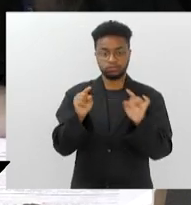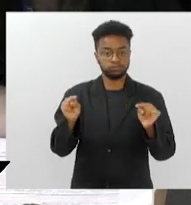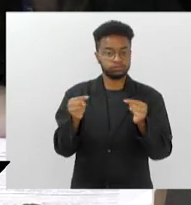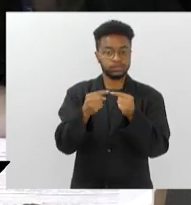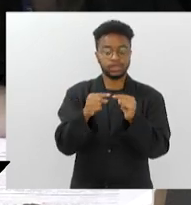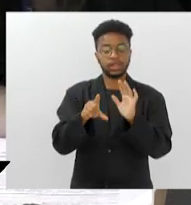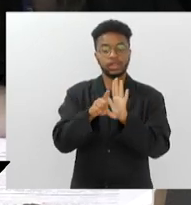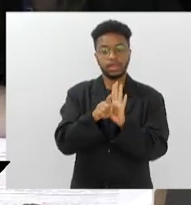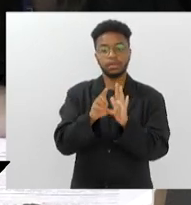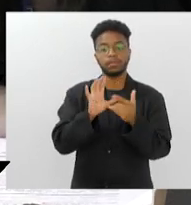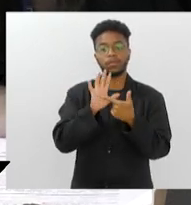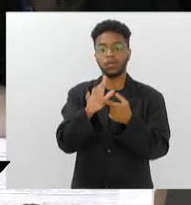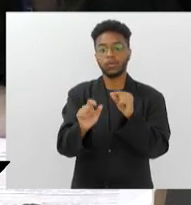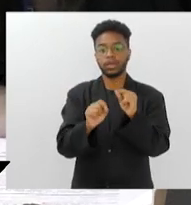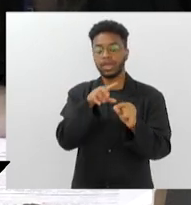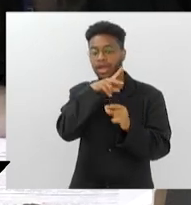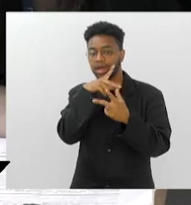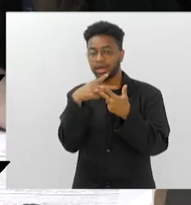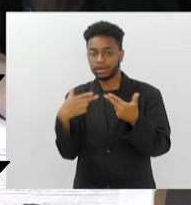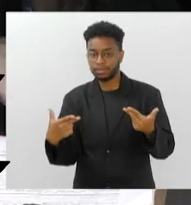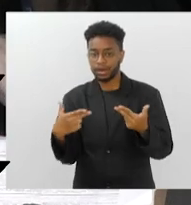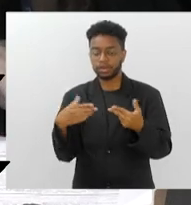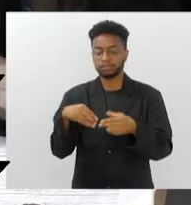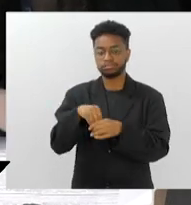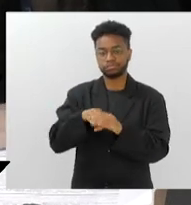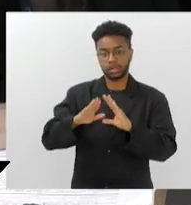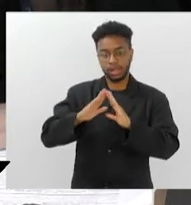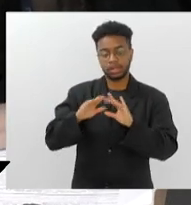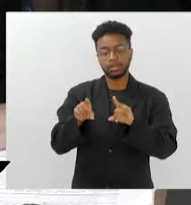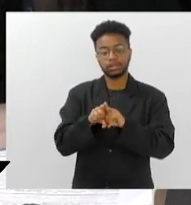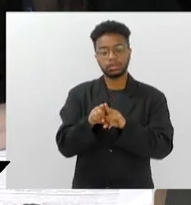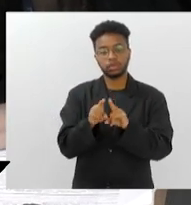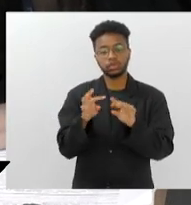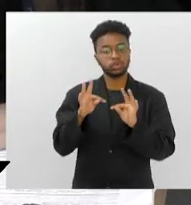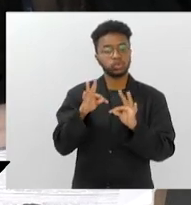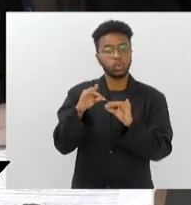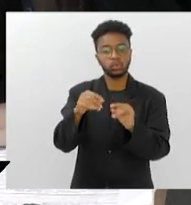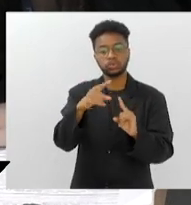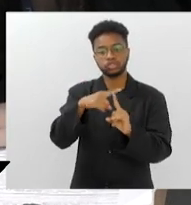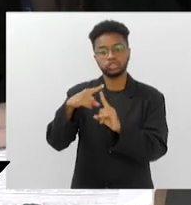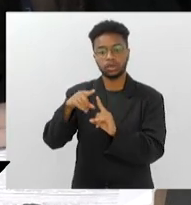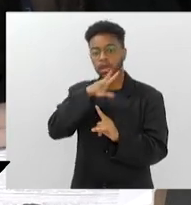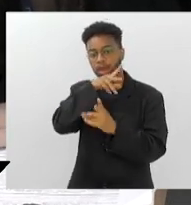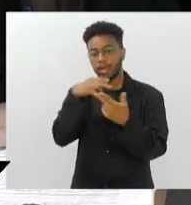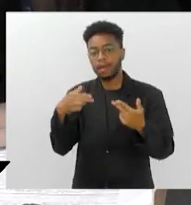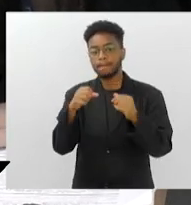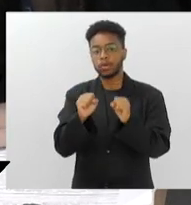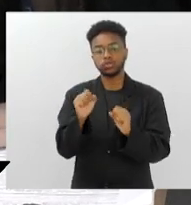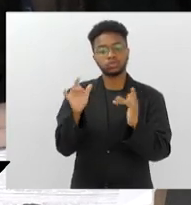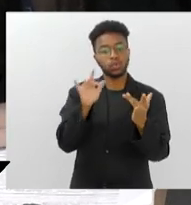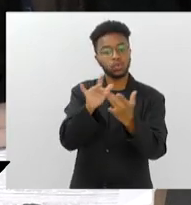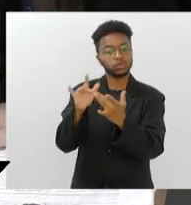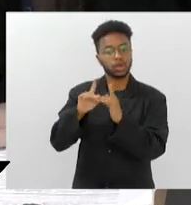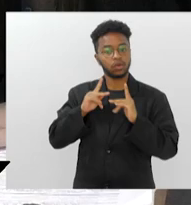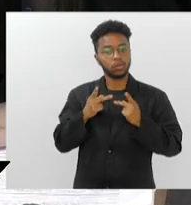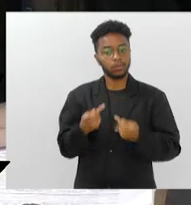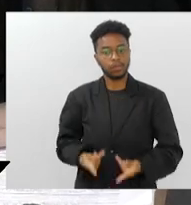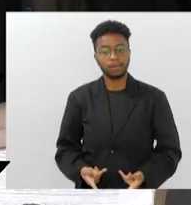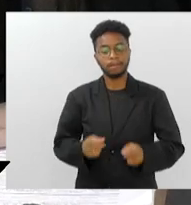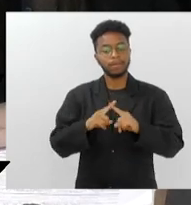considera-se animal doméstico de estimação todos o tipo de animais que possam entrar em contato com os humanos sem proporcionar-lhes